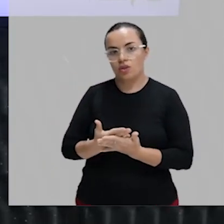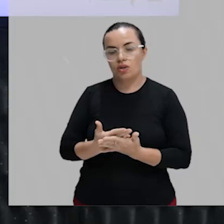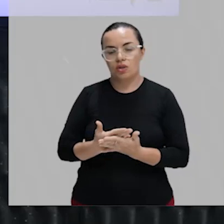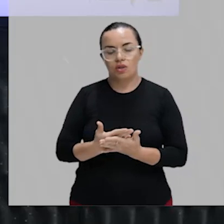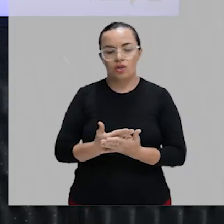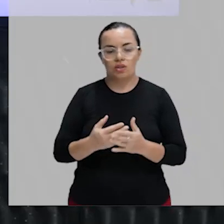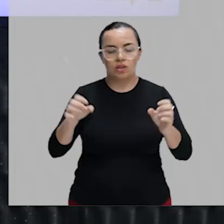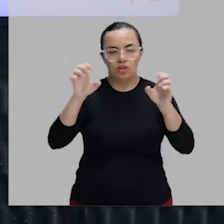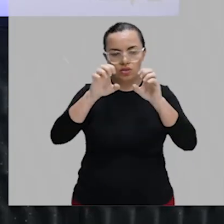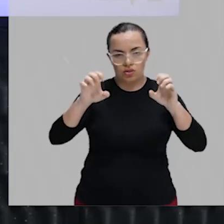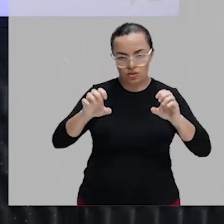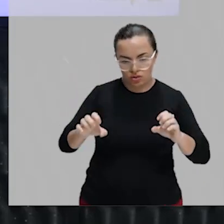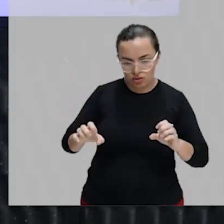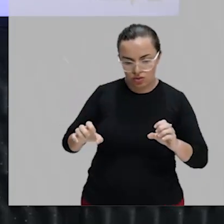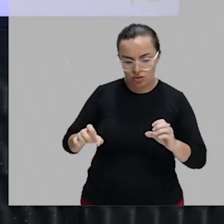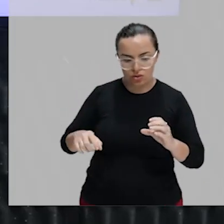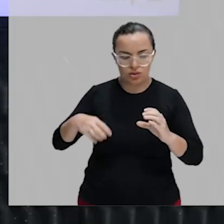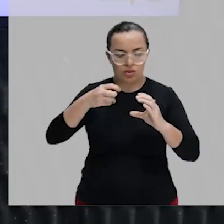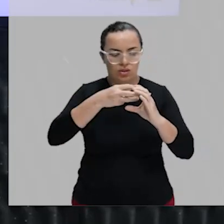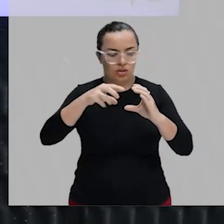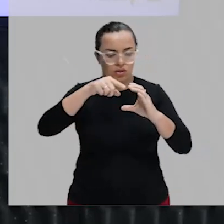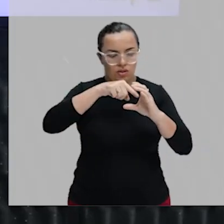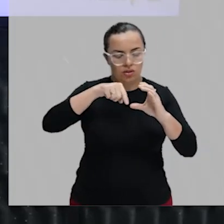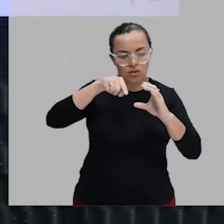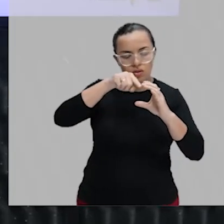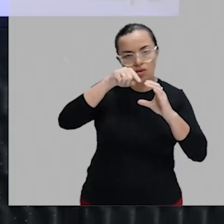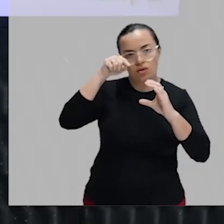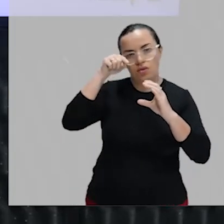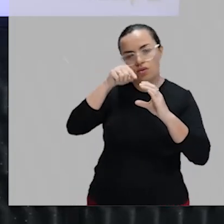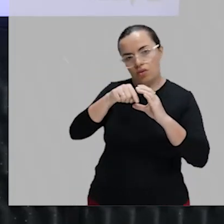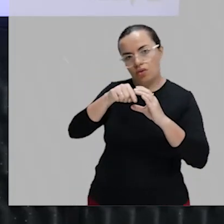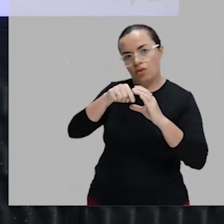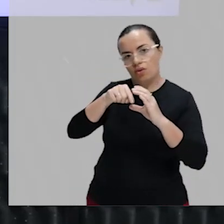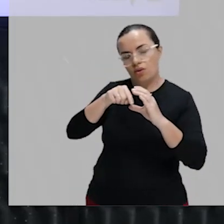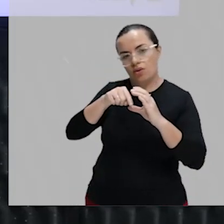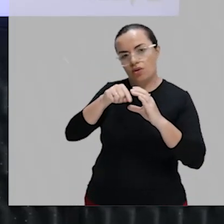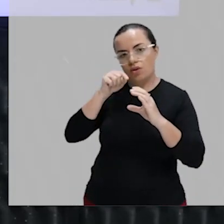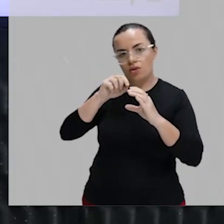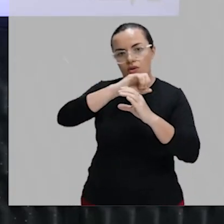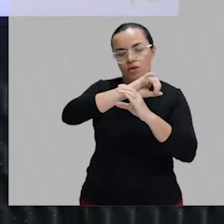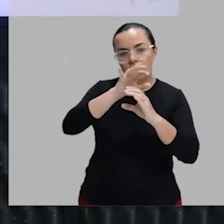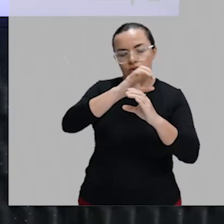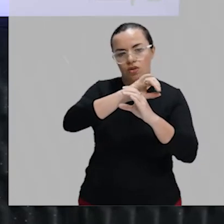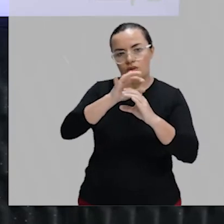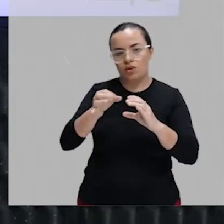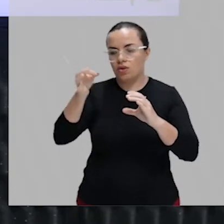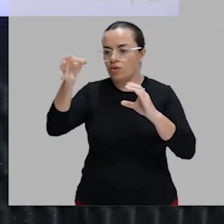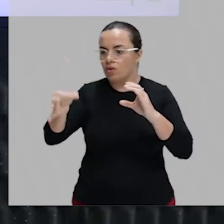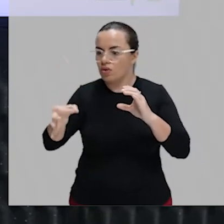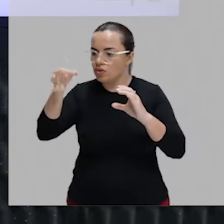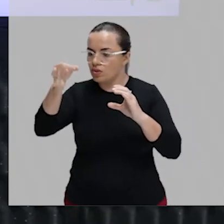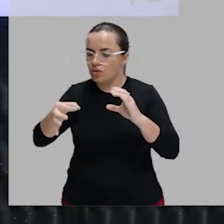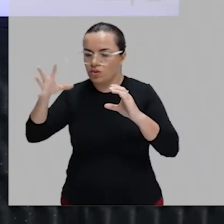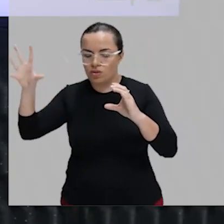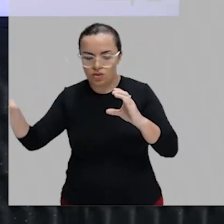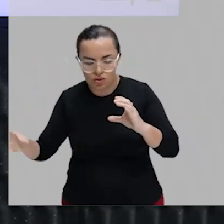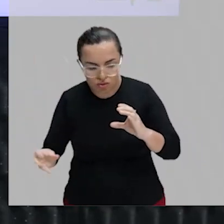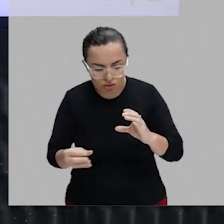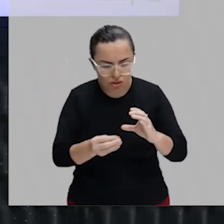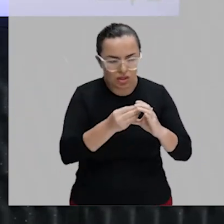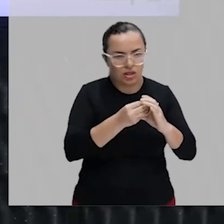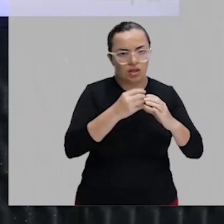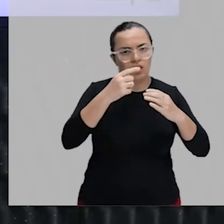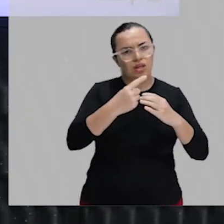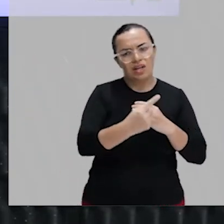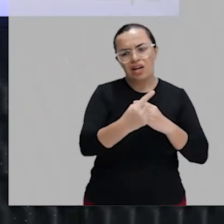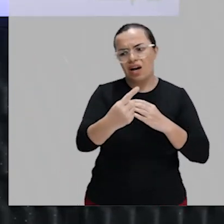os flagelos, microtúbulos, filamentos intermediários. Apresentei aqui a vocês cada uma das